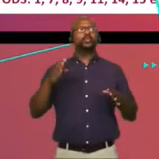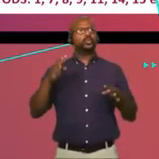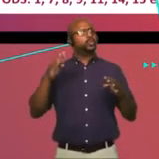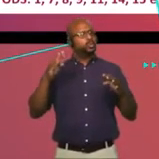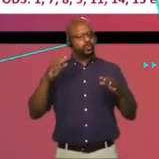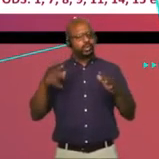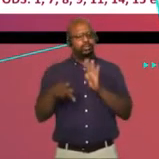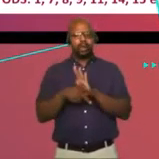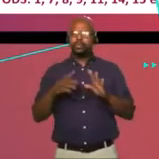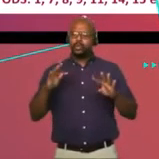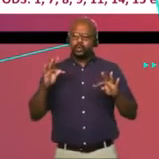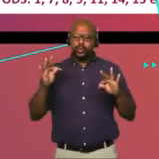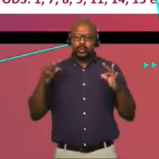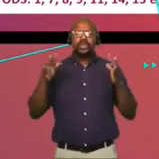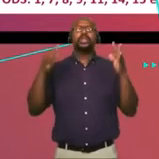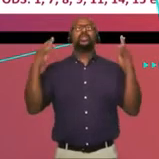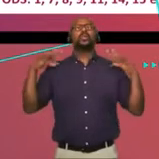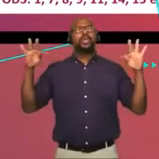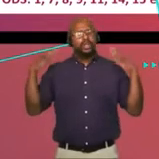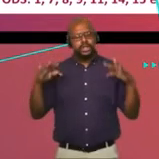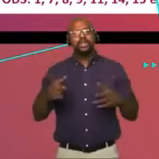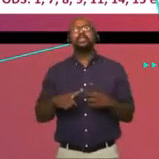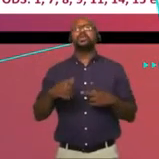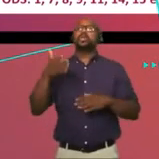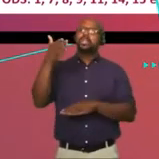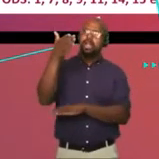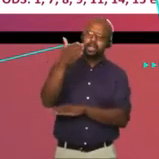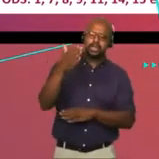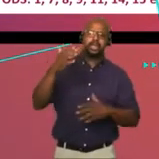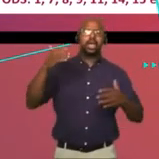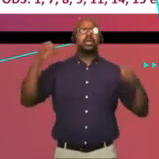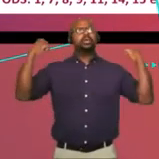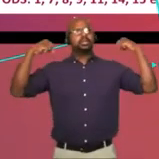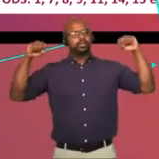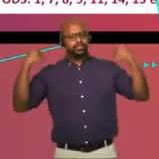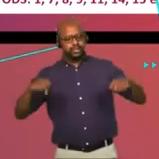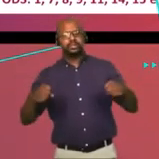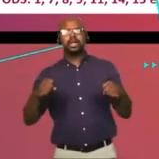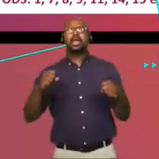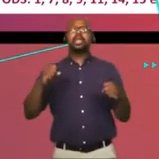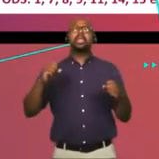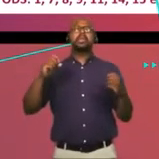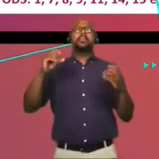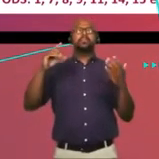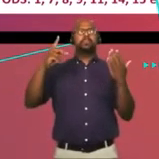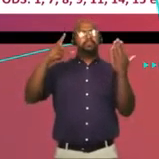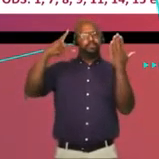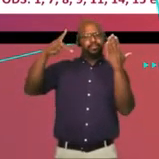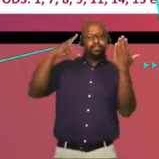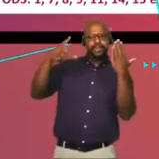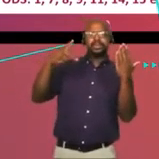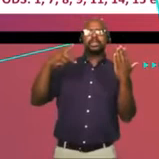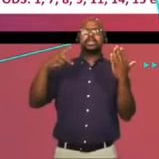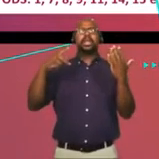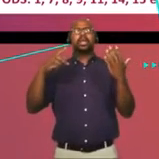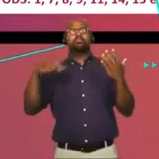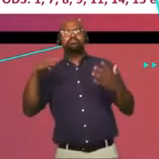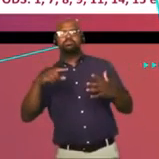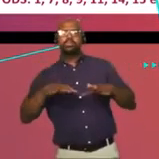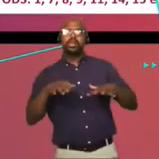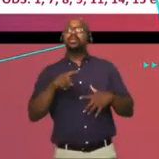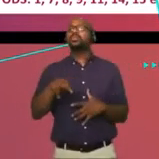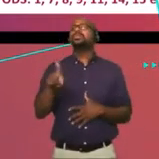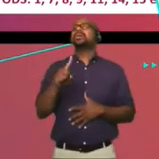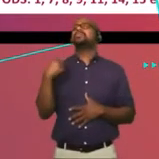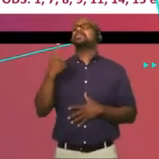turismo em hotelaria em educação física em psicomotricidade e recreação nós vamos ser as pessoas